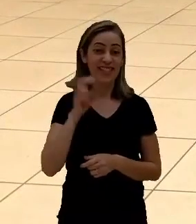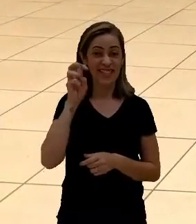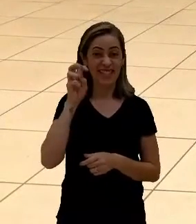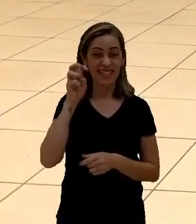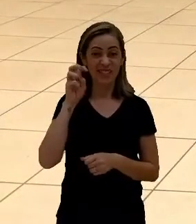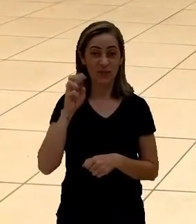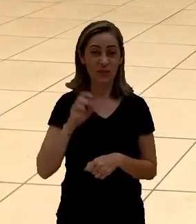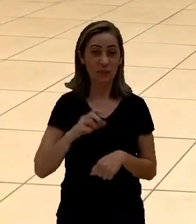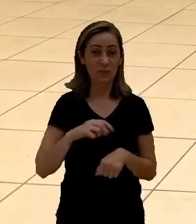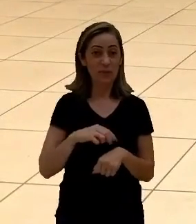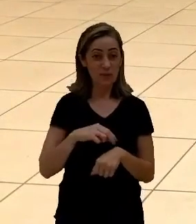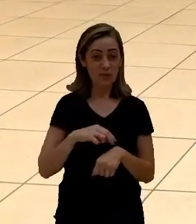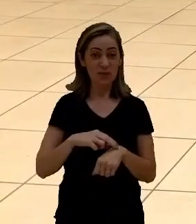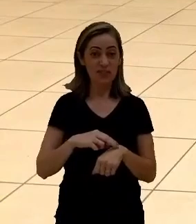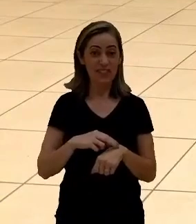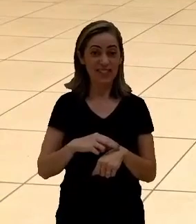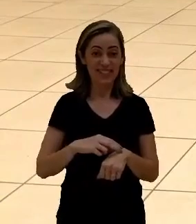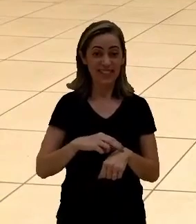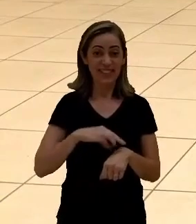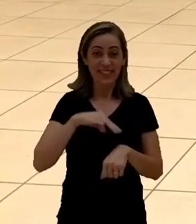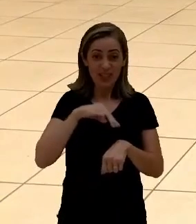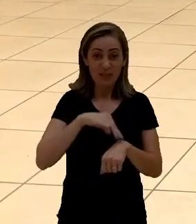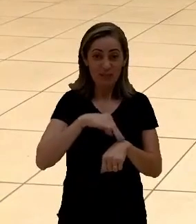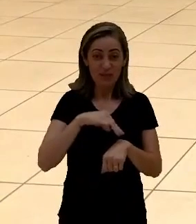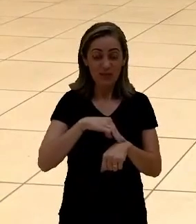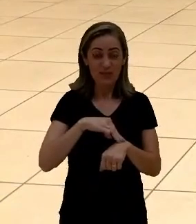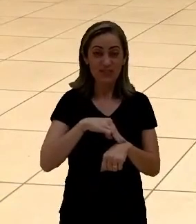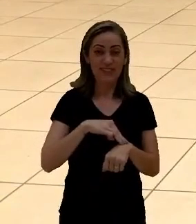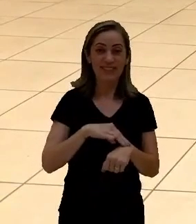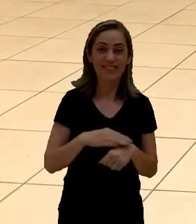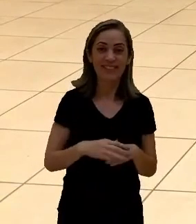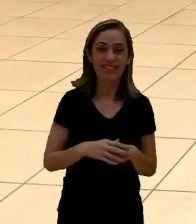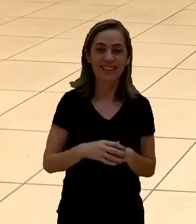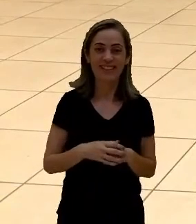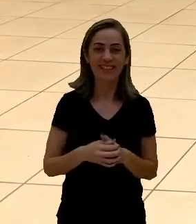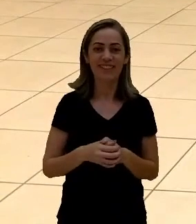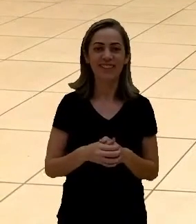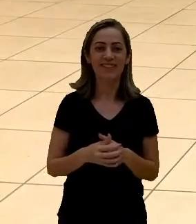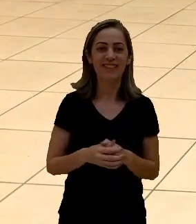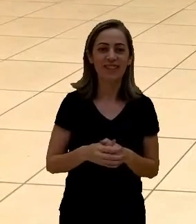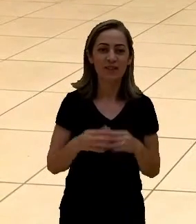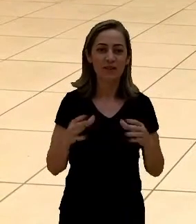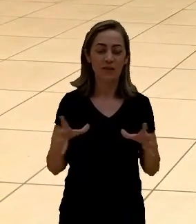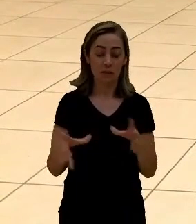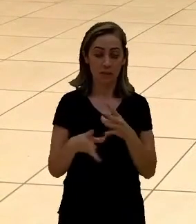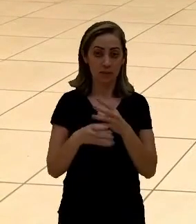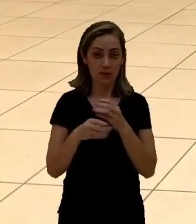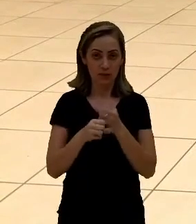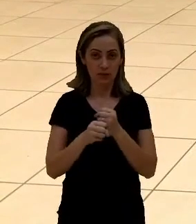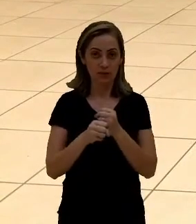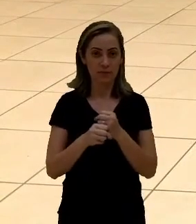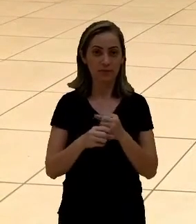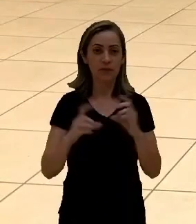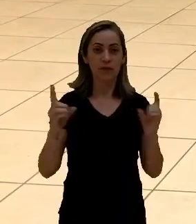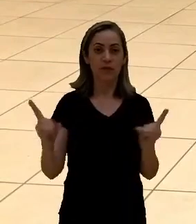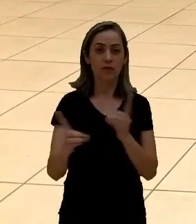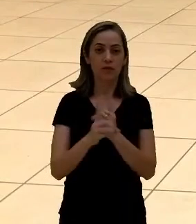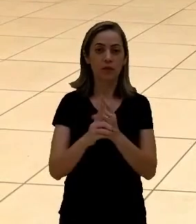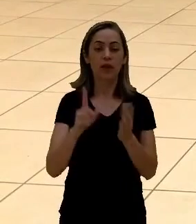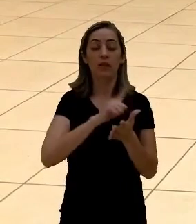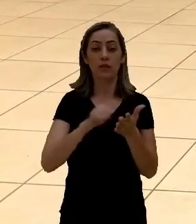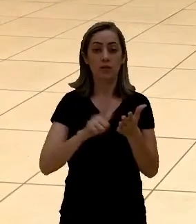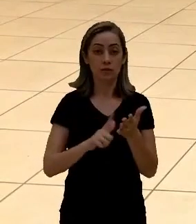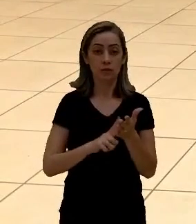eh mas eu resumo na palavra do encontro a liturgia nada mais é do que